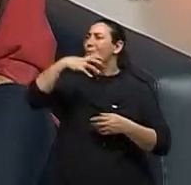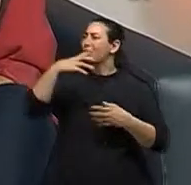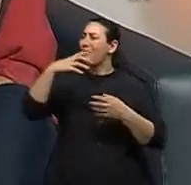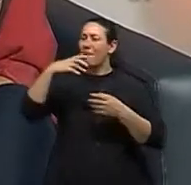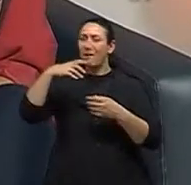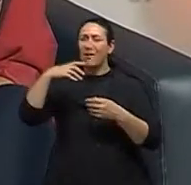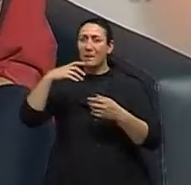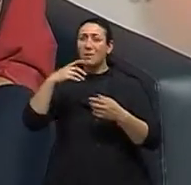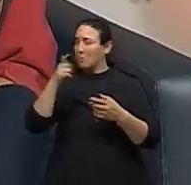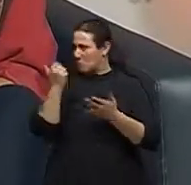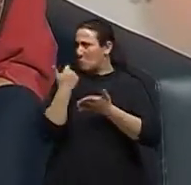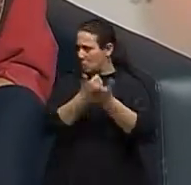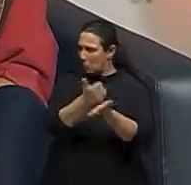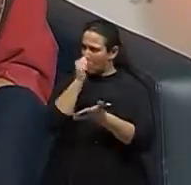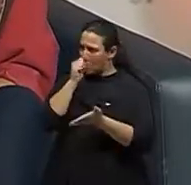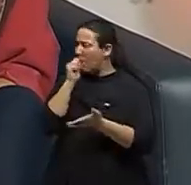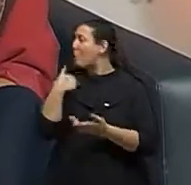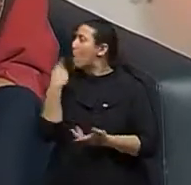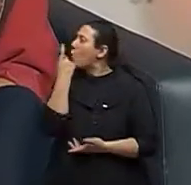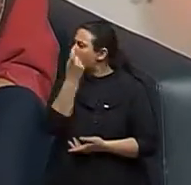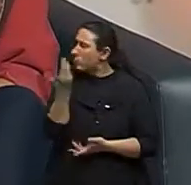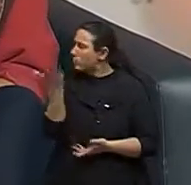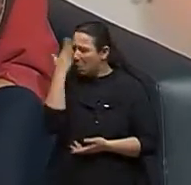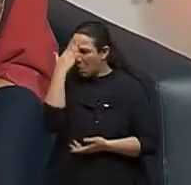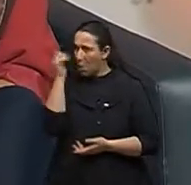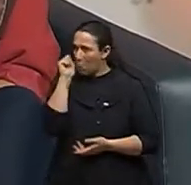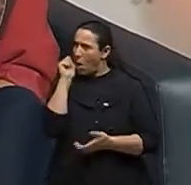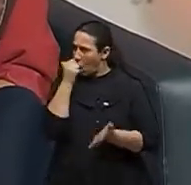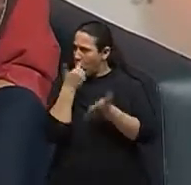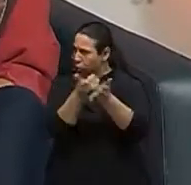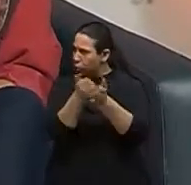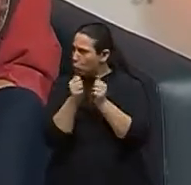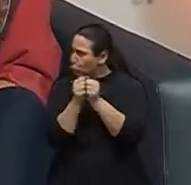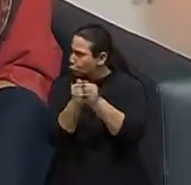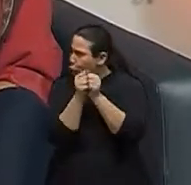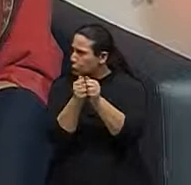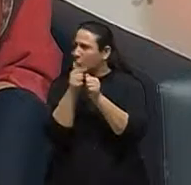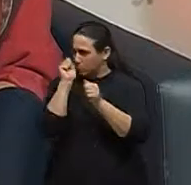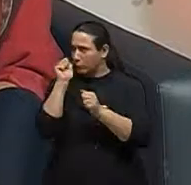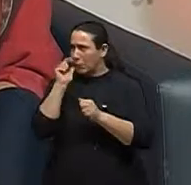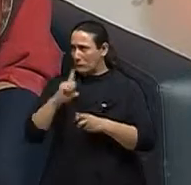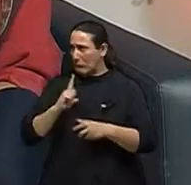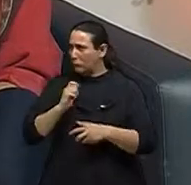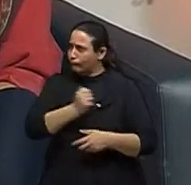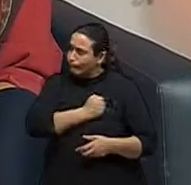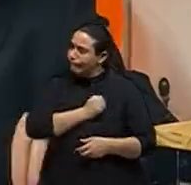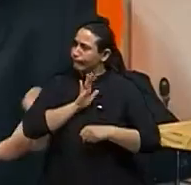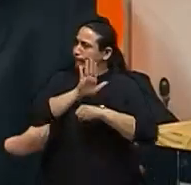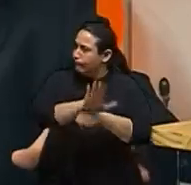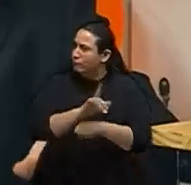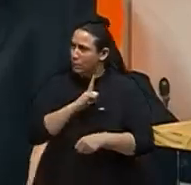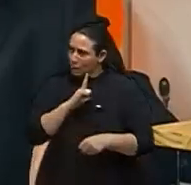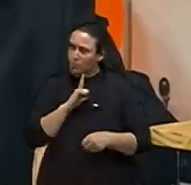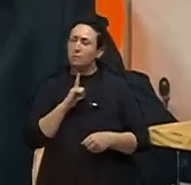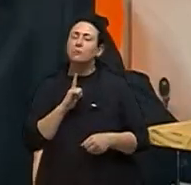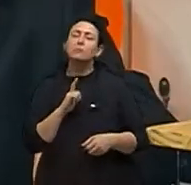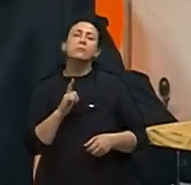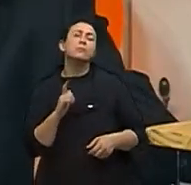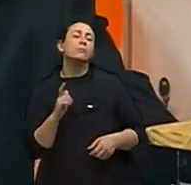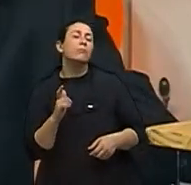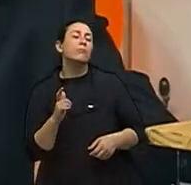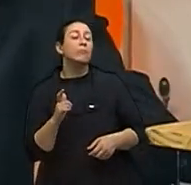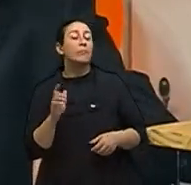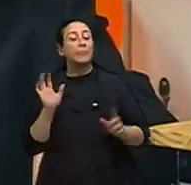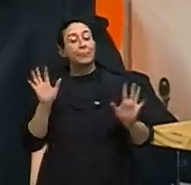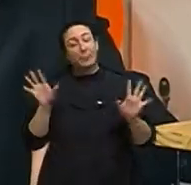auxílio e as mulheres acompanham eu tenho essa curiosidade seus pacientes as mulheres acompanham as mulheres estão mais solidárias bom posso te dizer o